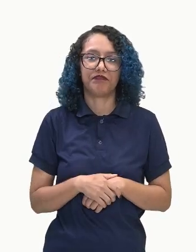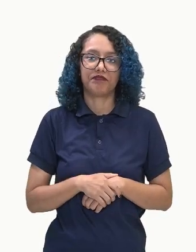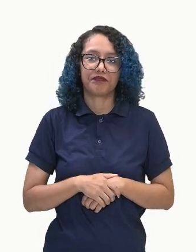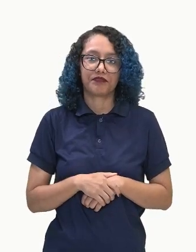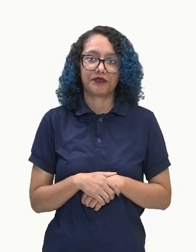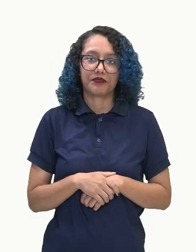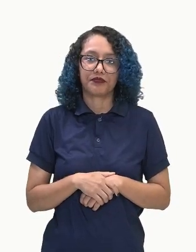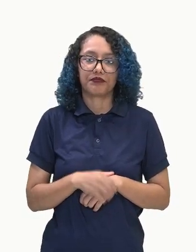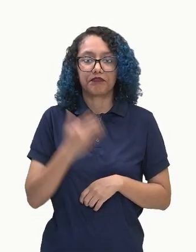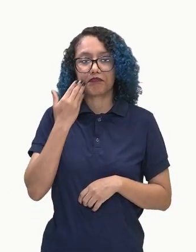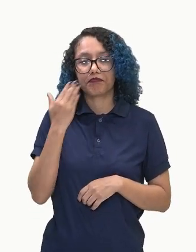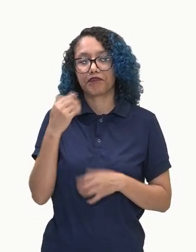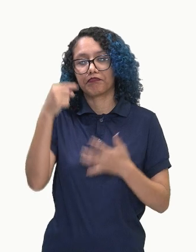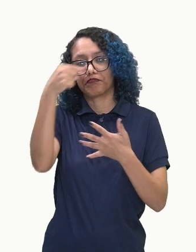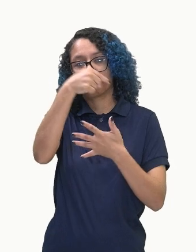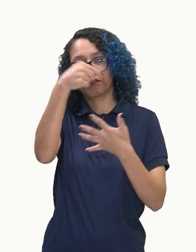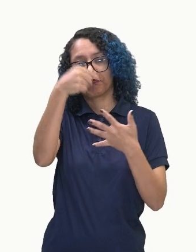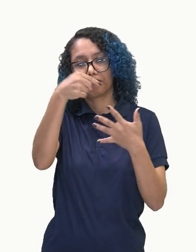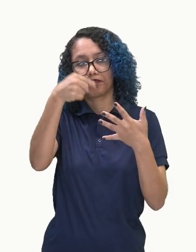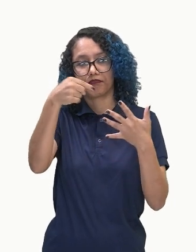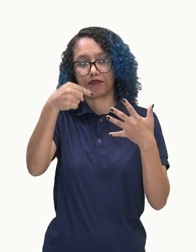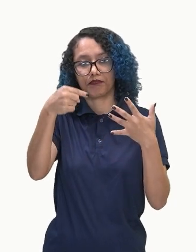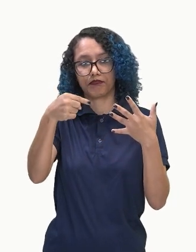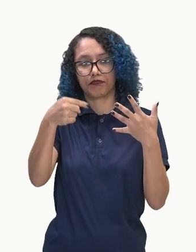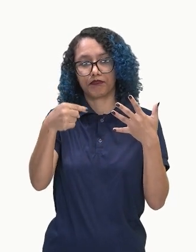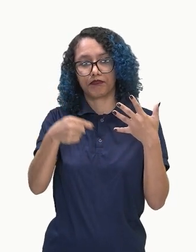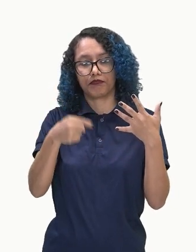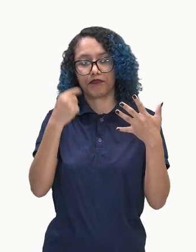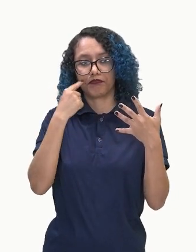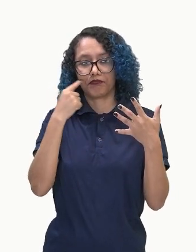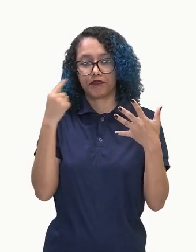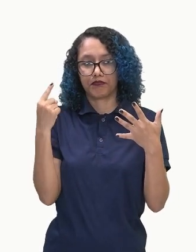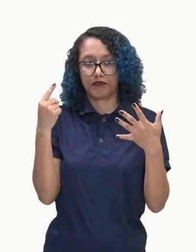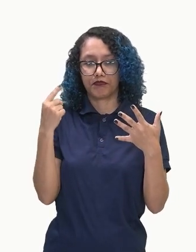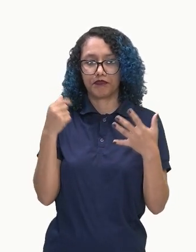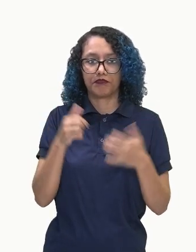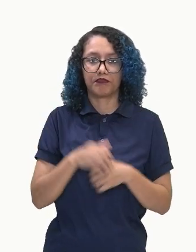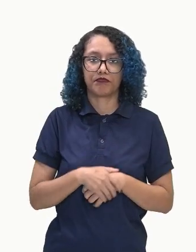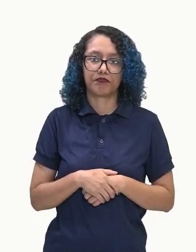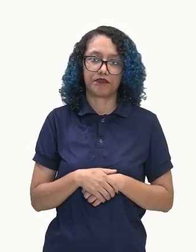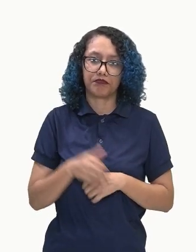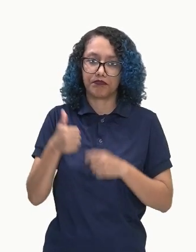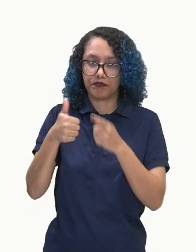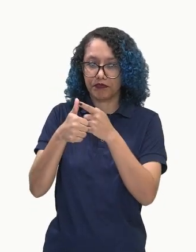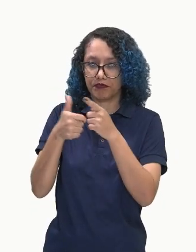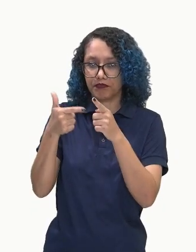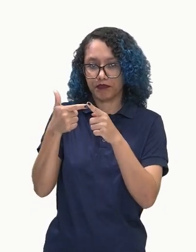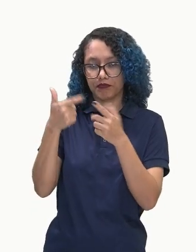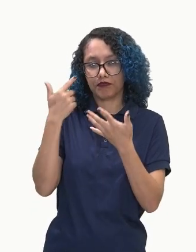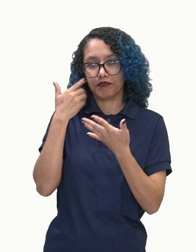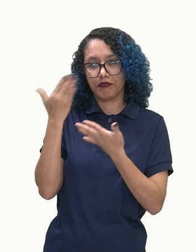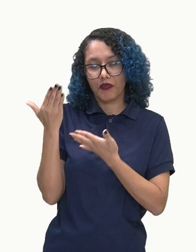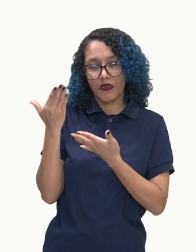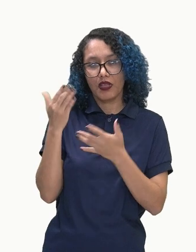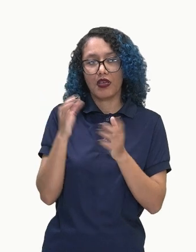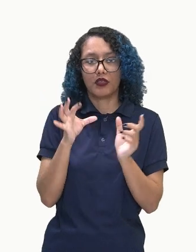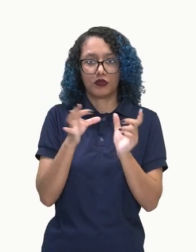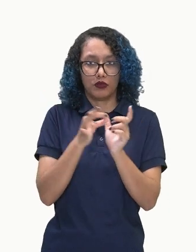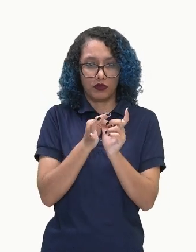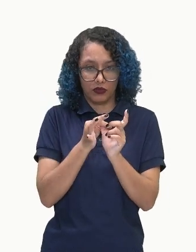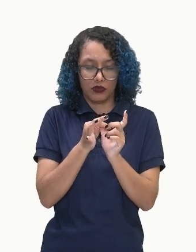mas, however, entretanto, although, embora, apesar de, though, embora também, apesar